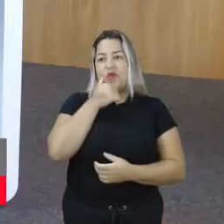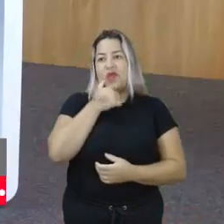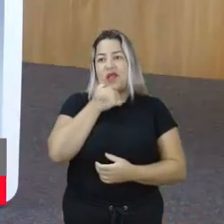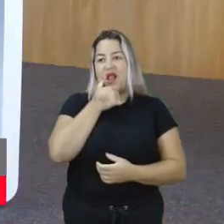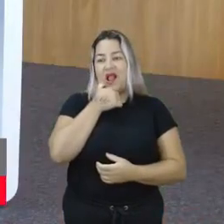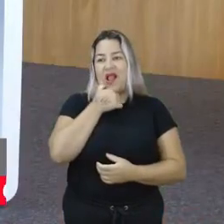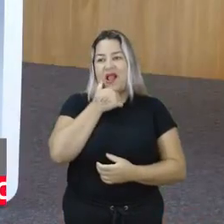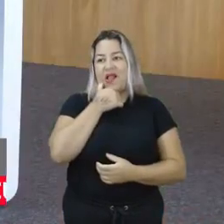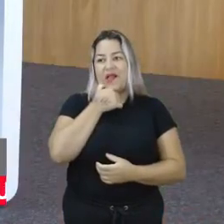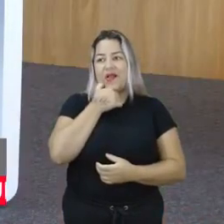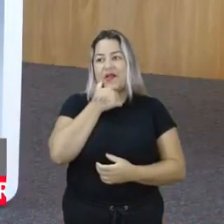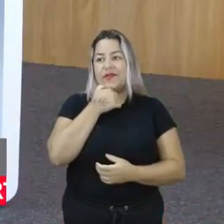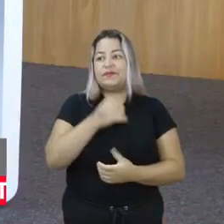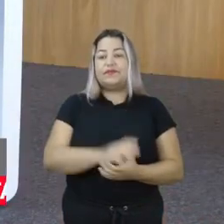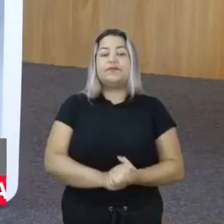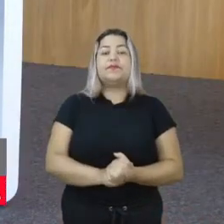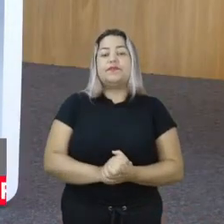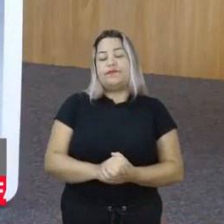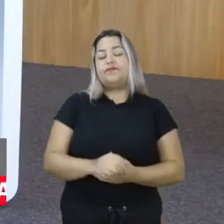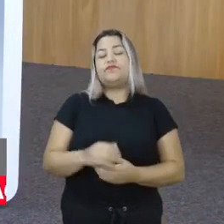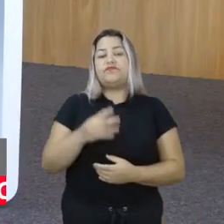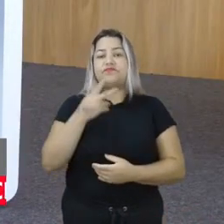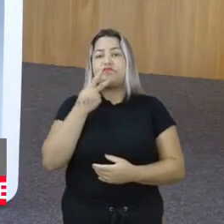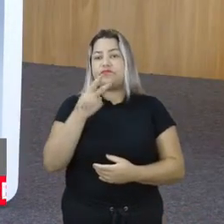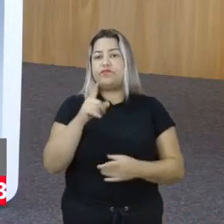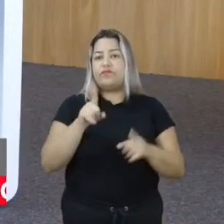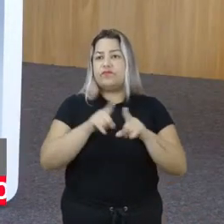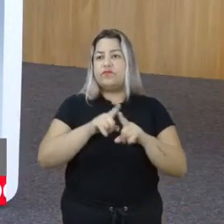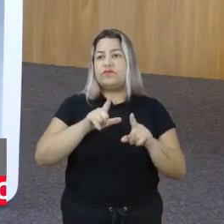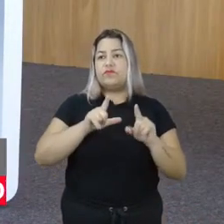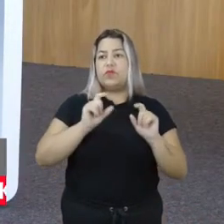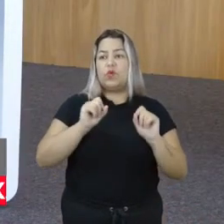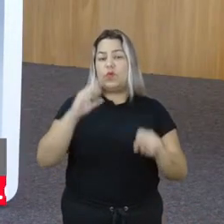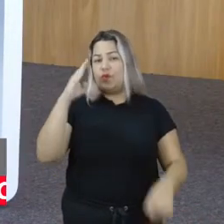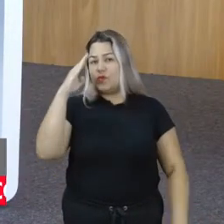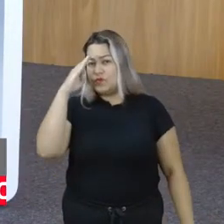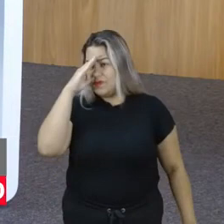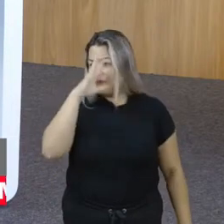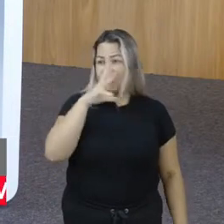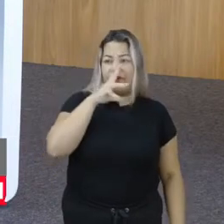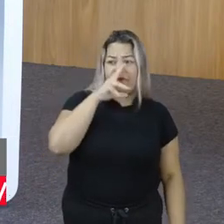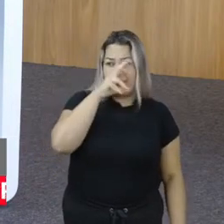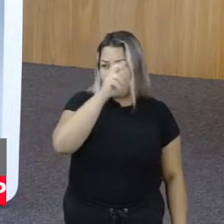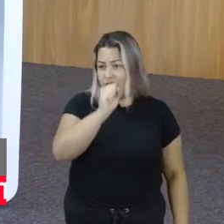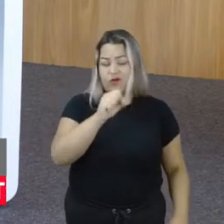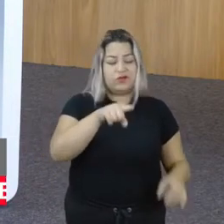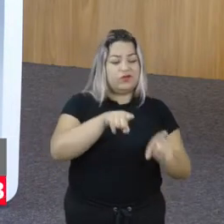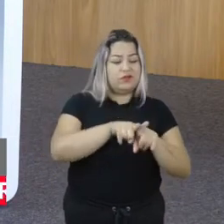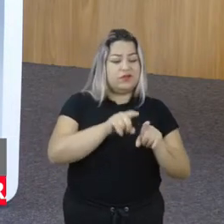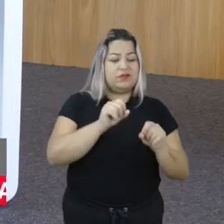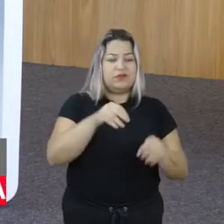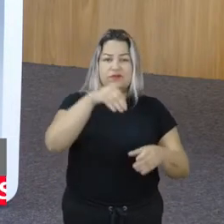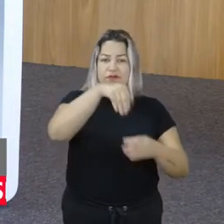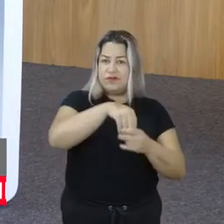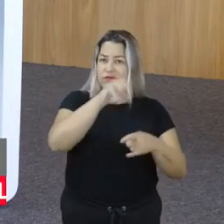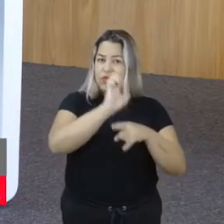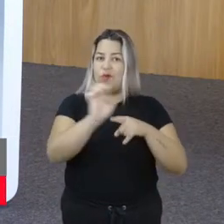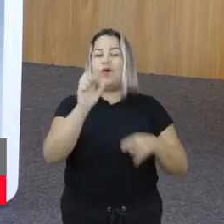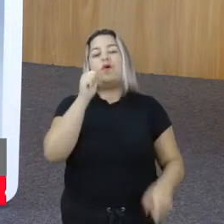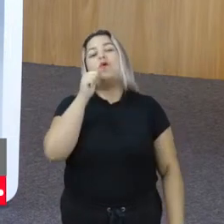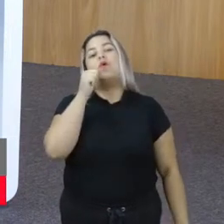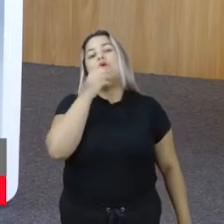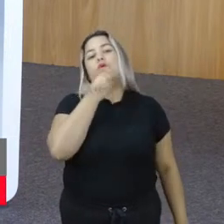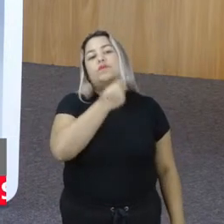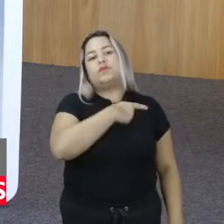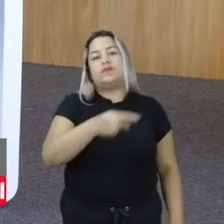Tanto é que, né, eu estou falando agora dessa questão do lavajatismo, o bolsonarismo muito forte também no Estado, mas o presidente Lula olha